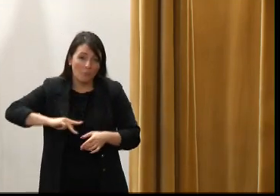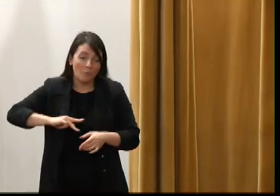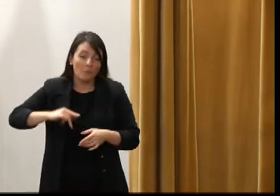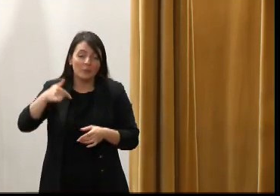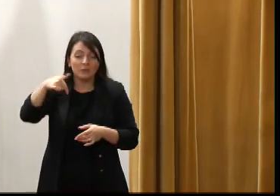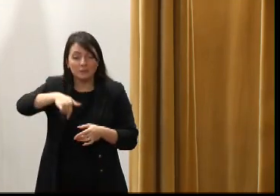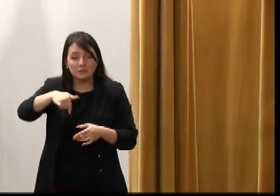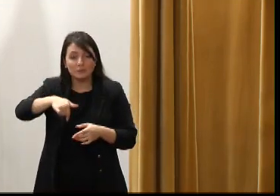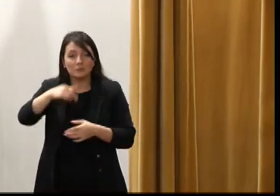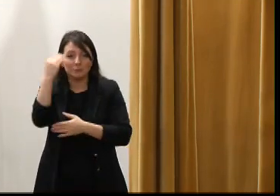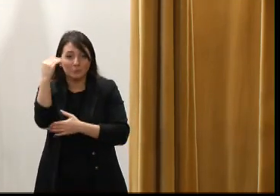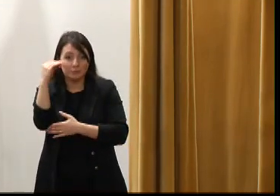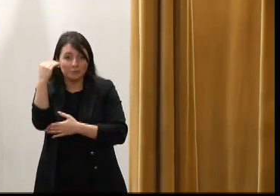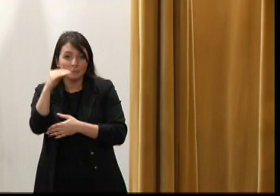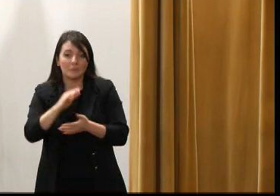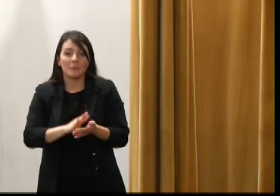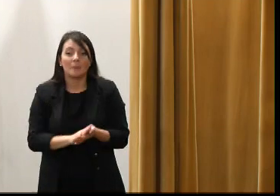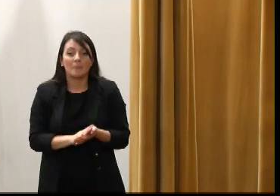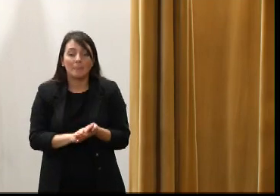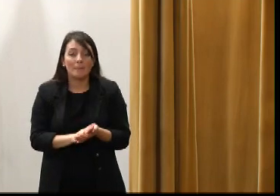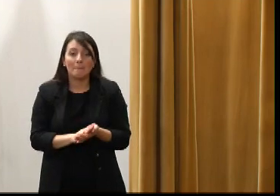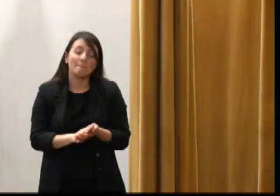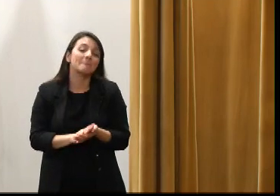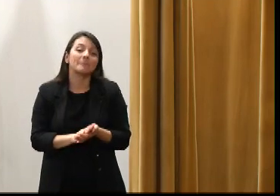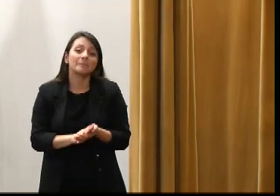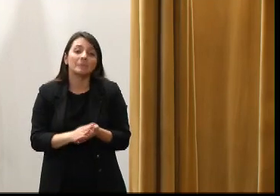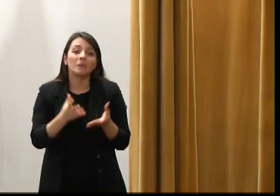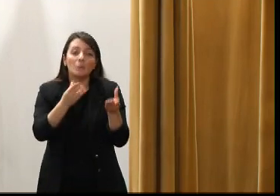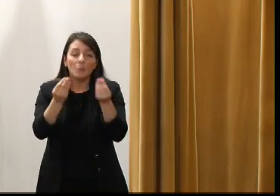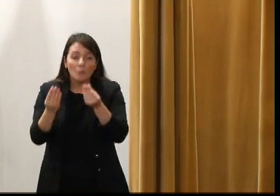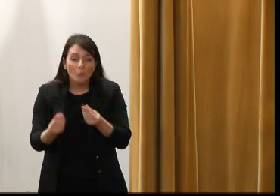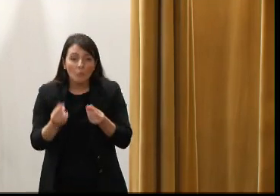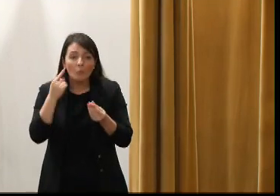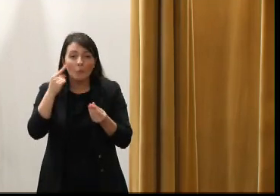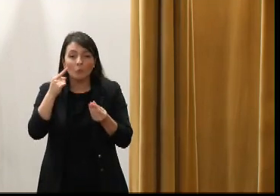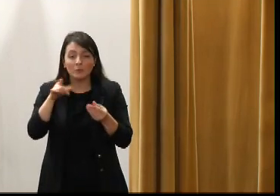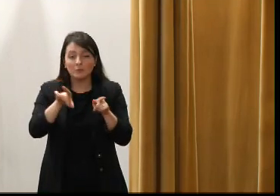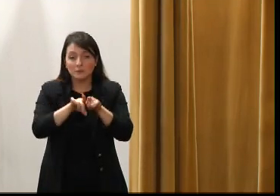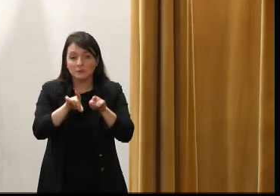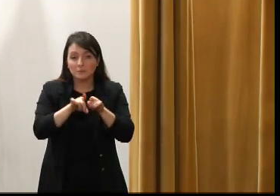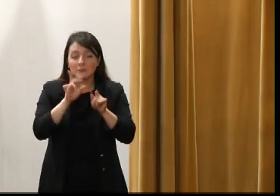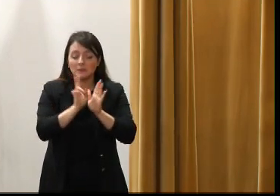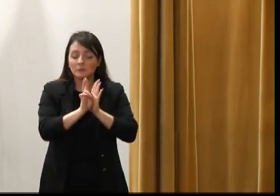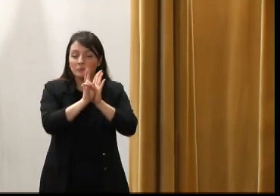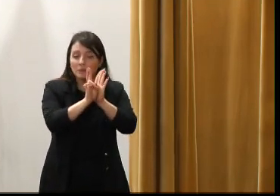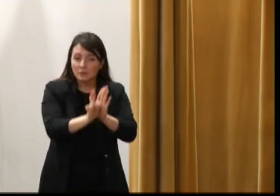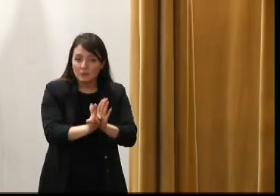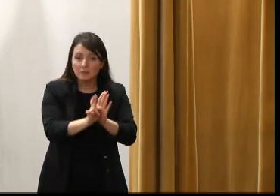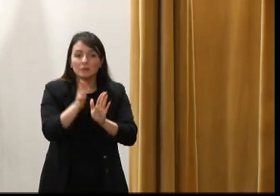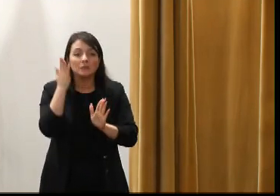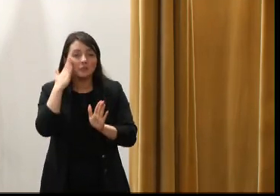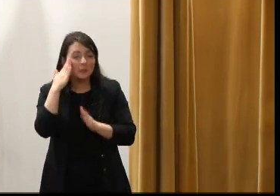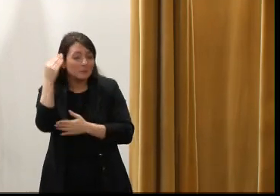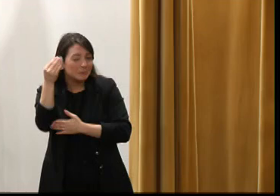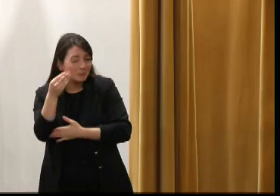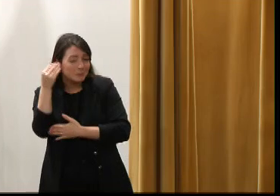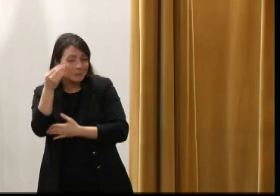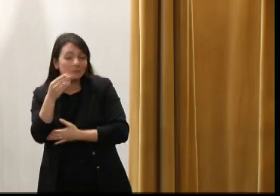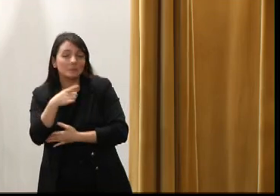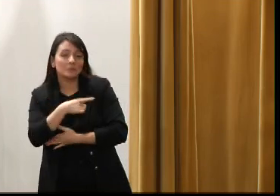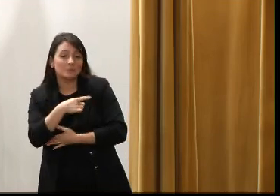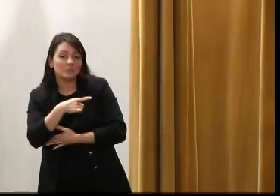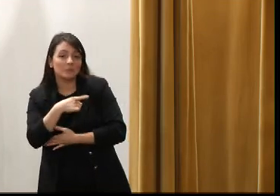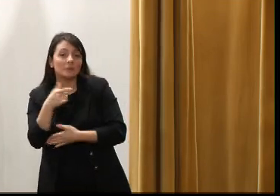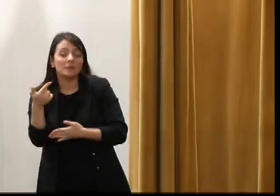convidados experts no tema, todos painelistas de grande excelência e referência, que gentilmente acenaram ao